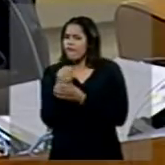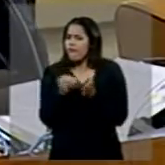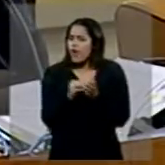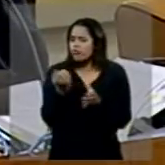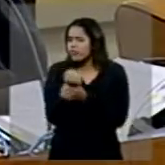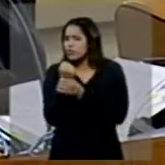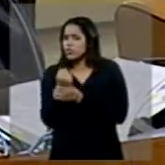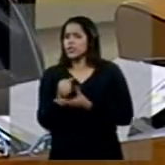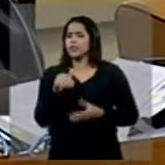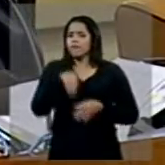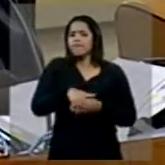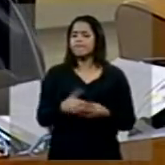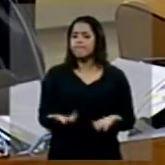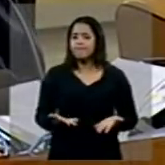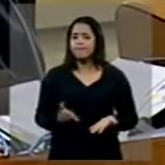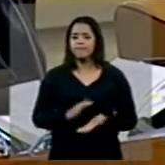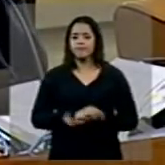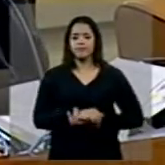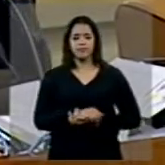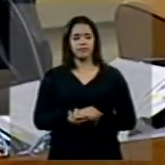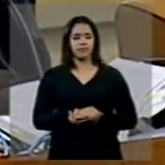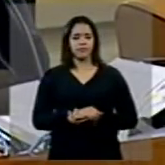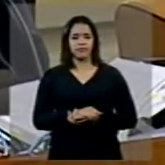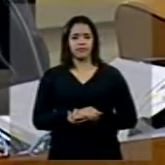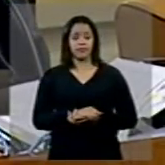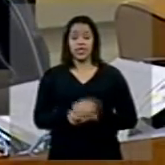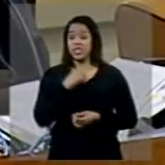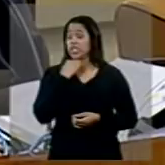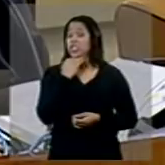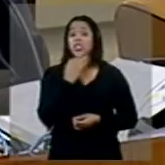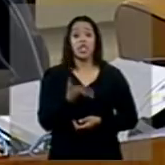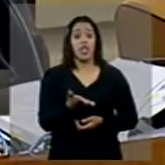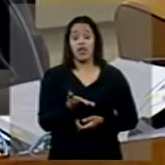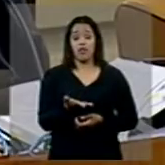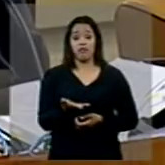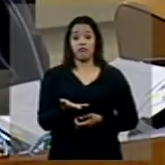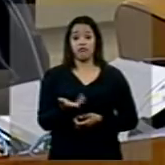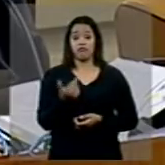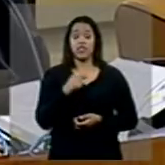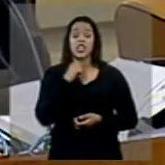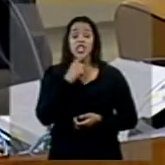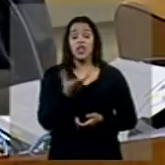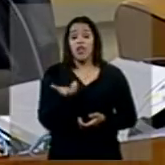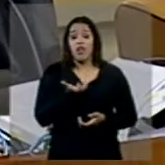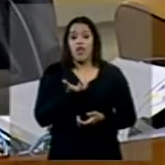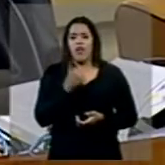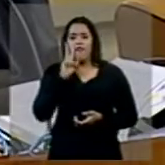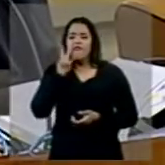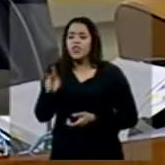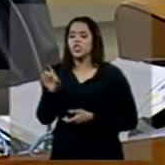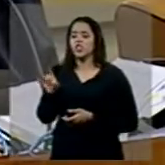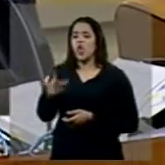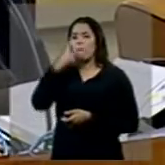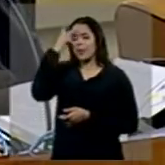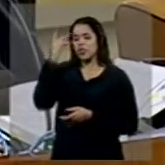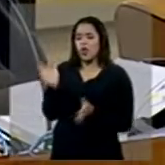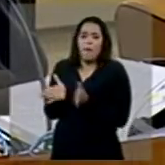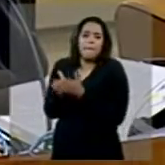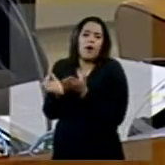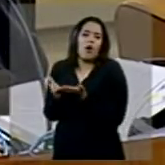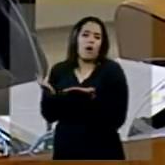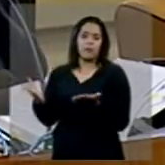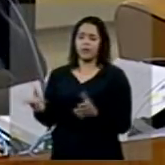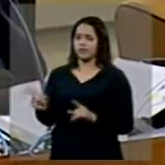ambiente de suposta suspeição. Ninguém está alijando pessoas carentes do processo de